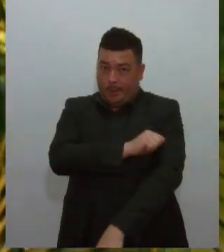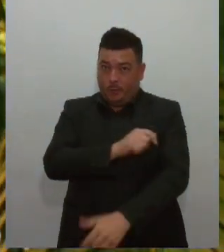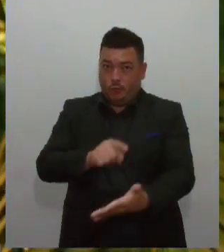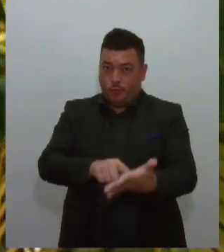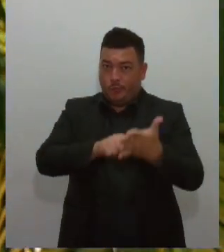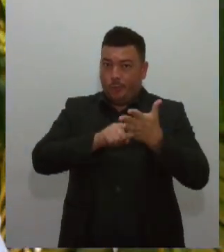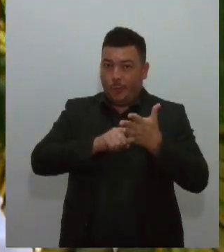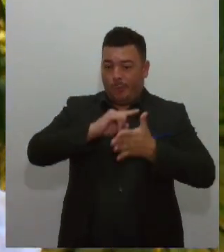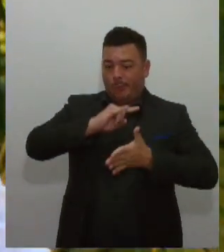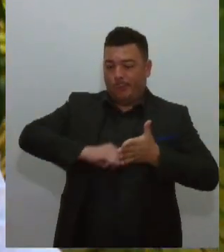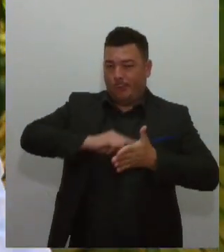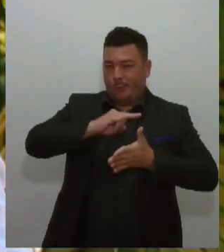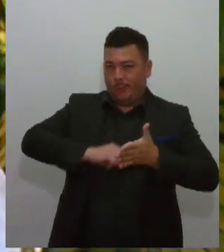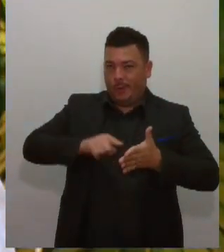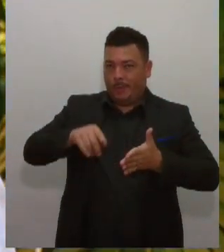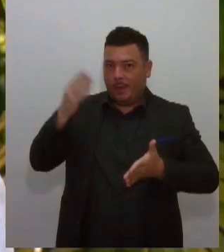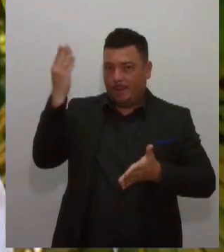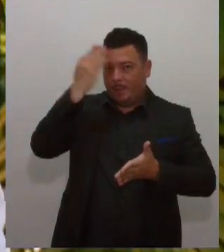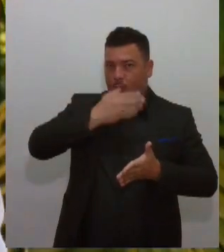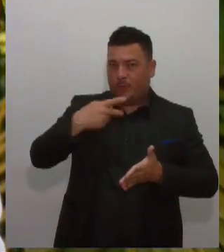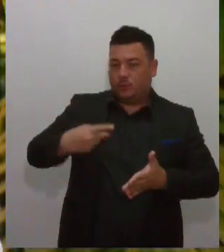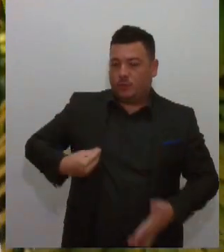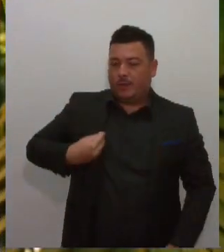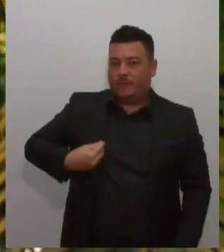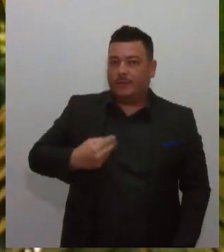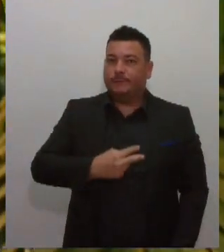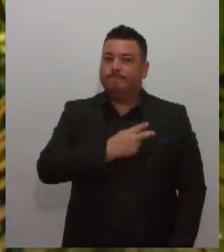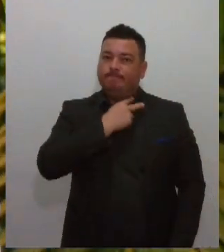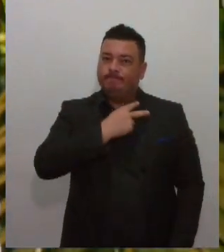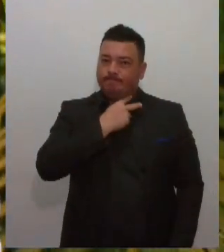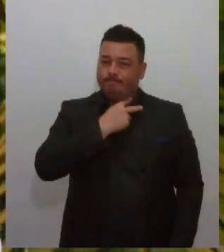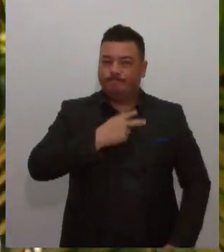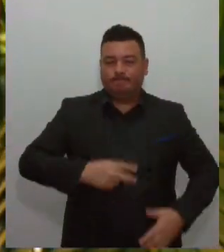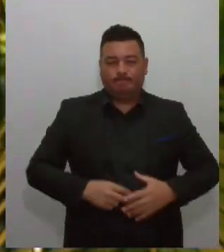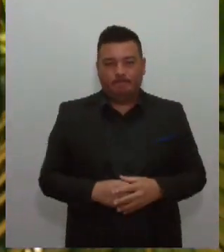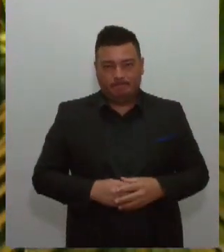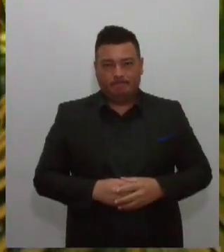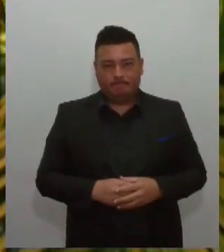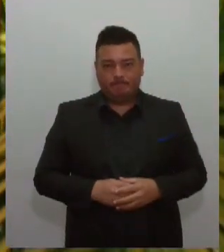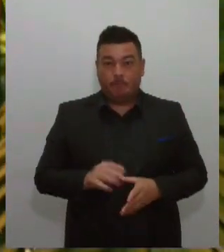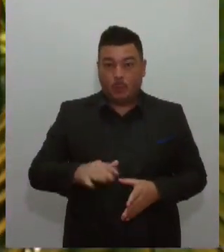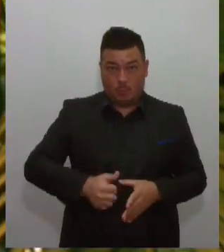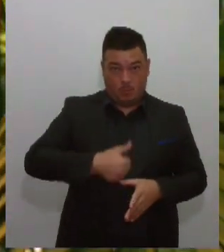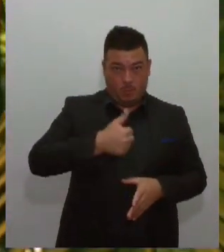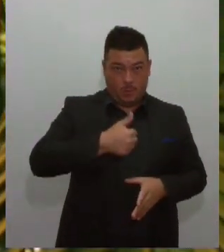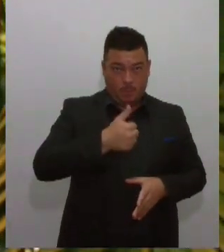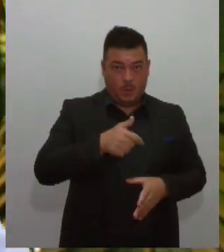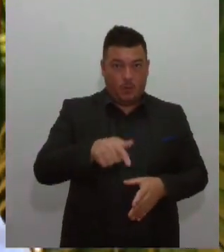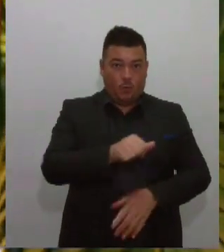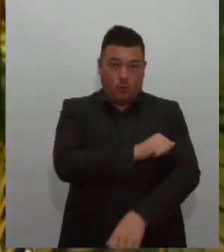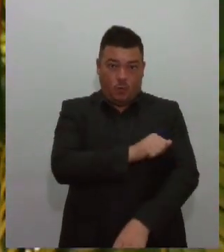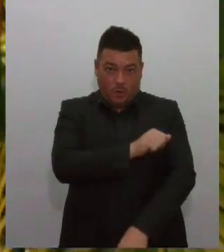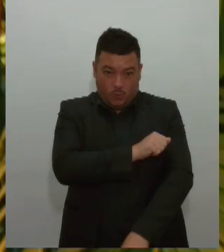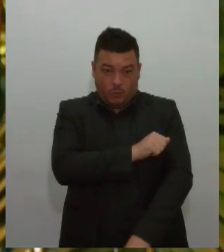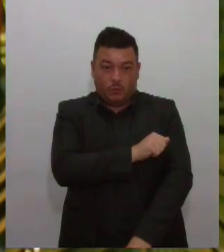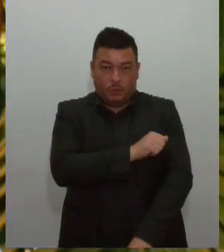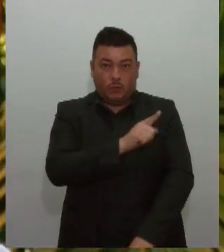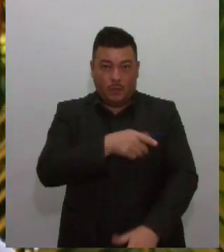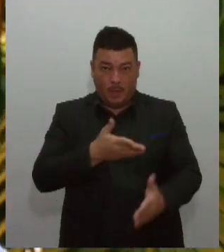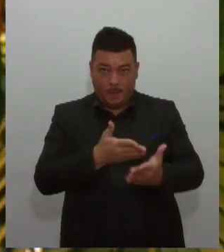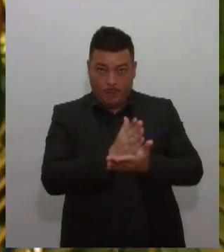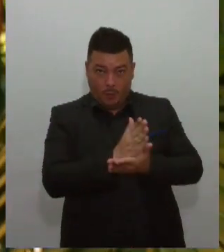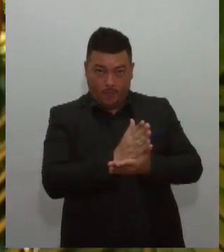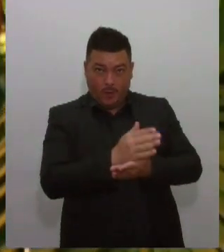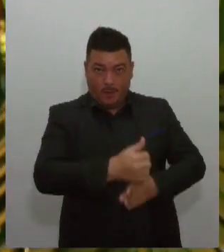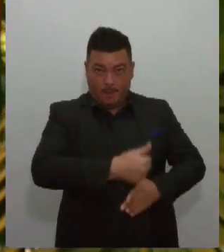para comprovar sua condição de vulnerabilidade social. Então, no primeiro momento, o aluno sendo aprovado, ou seja, passou por uma equipe de